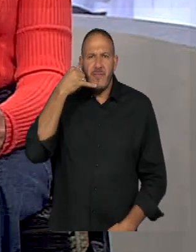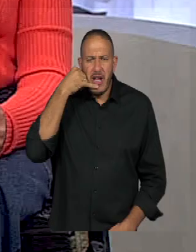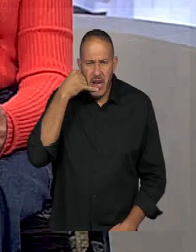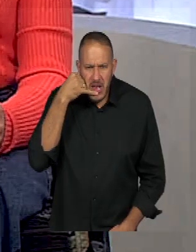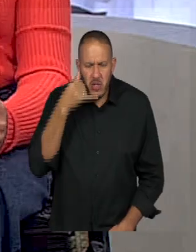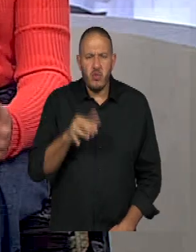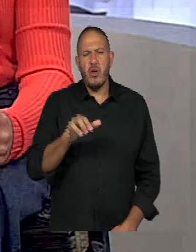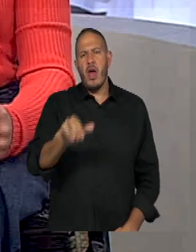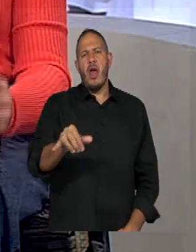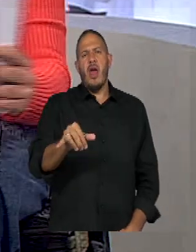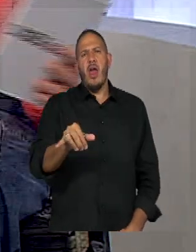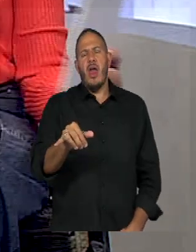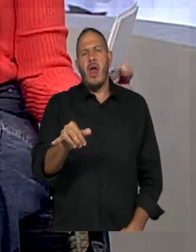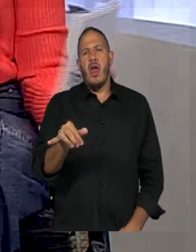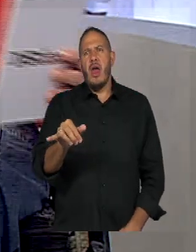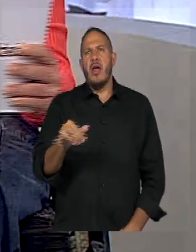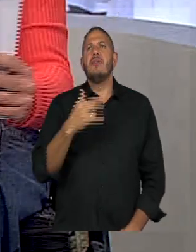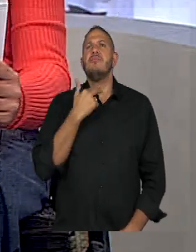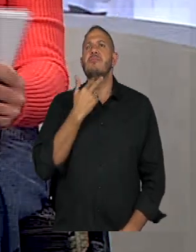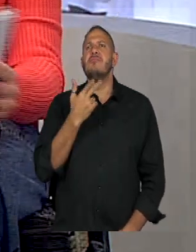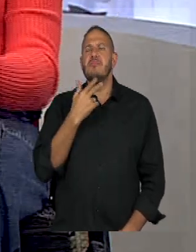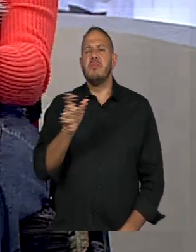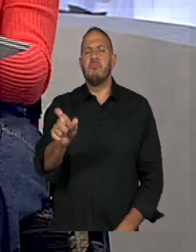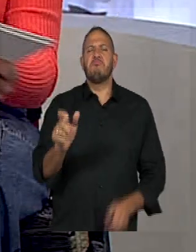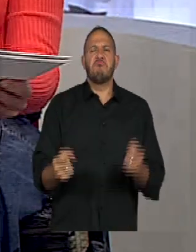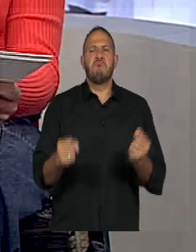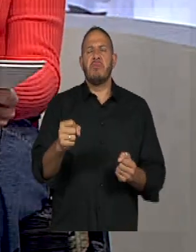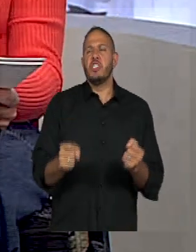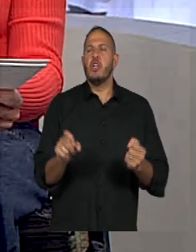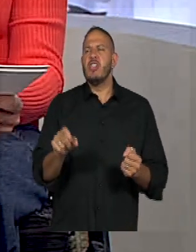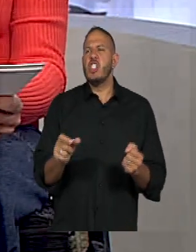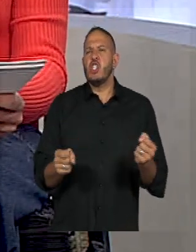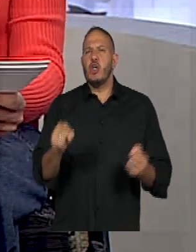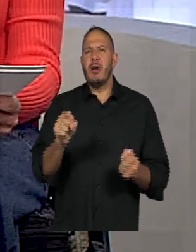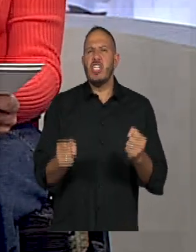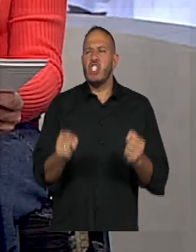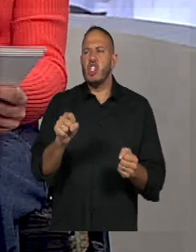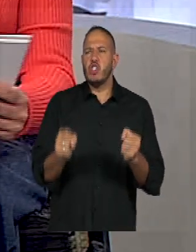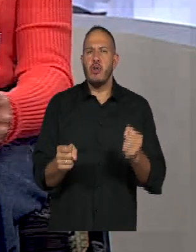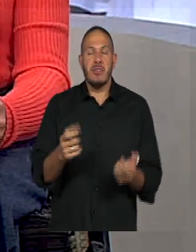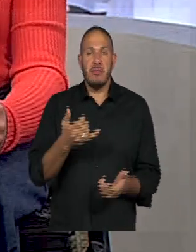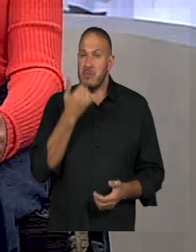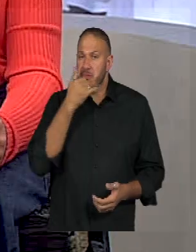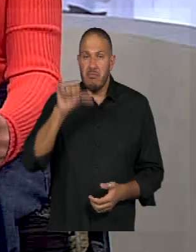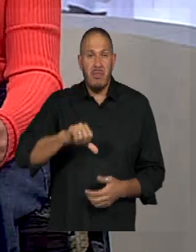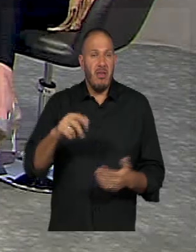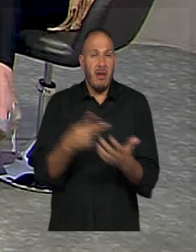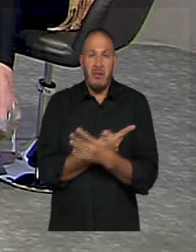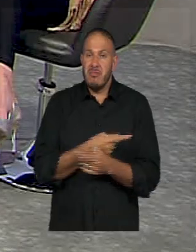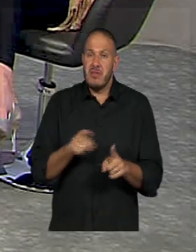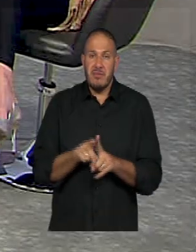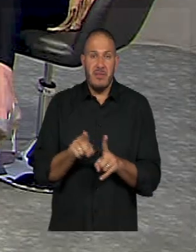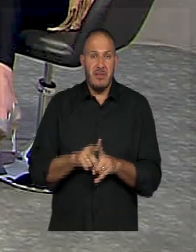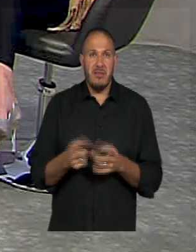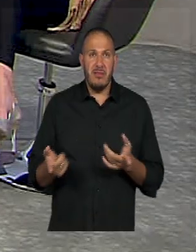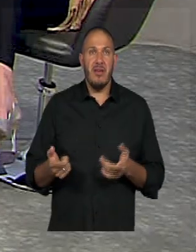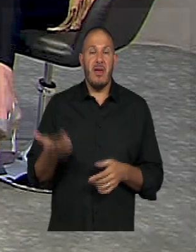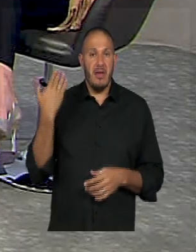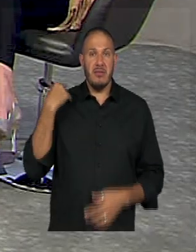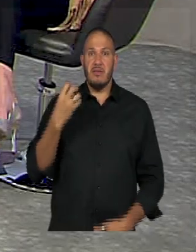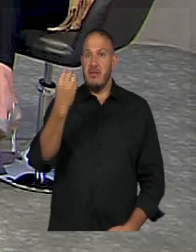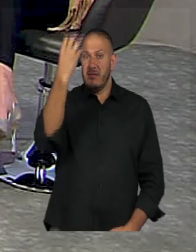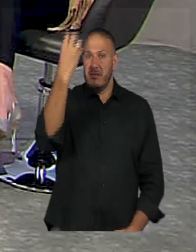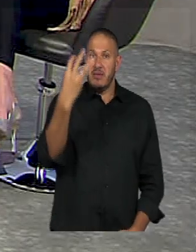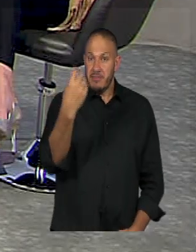o celular ali no Viva Voz, não estou fazendo nada de errado, porque eu não estou com a mão no celular. O semáforo já tinha dado